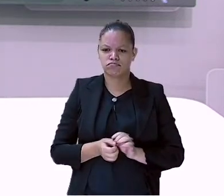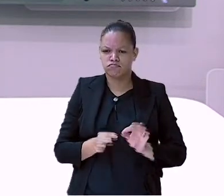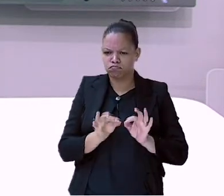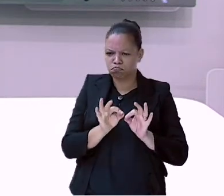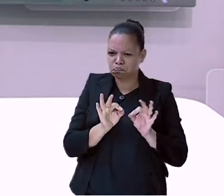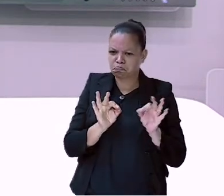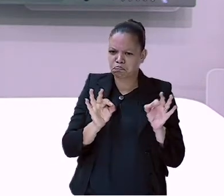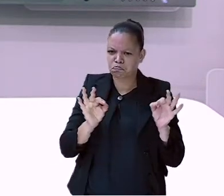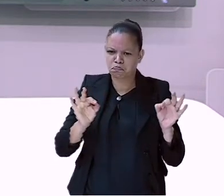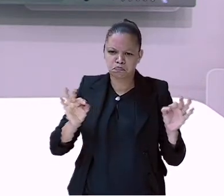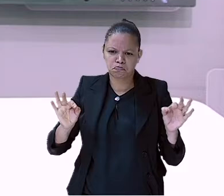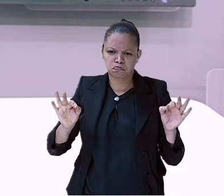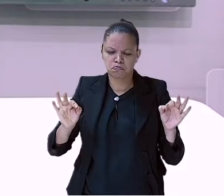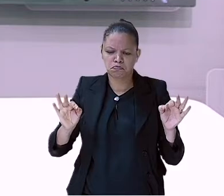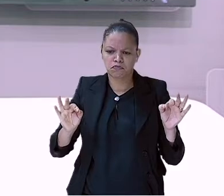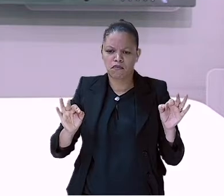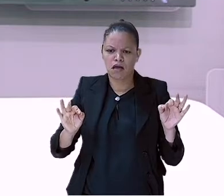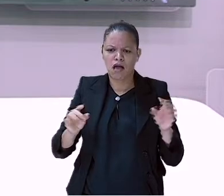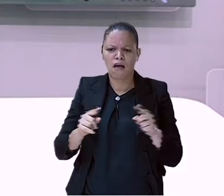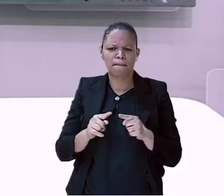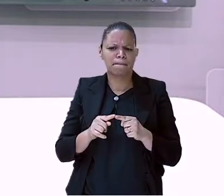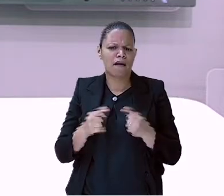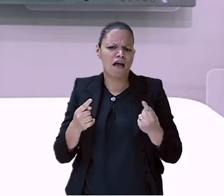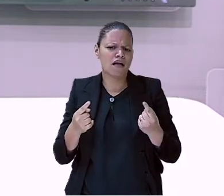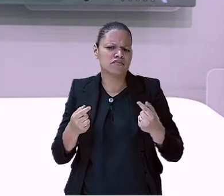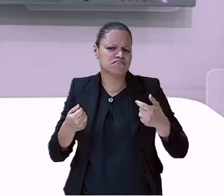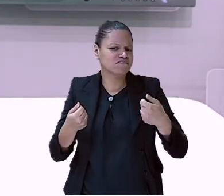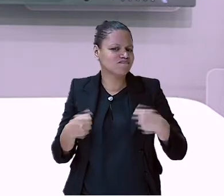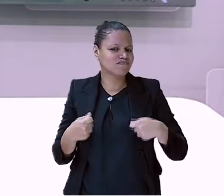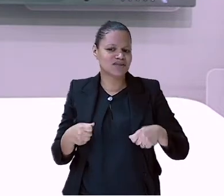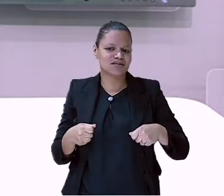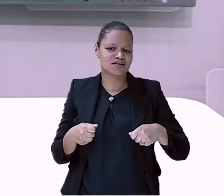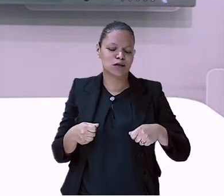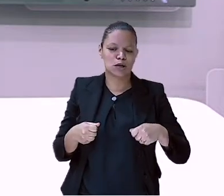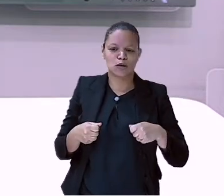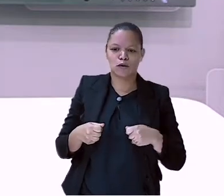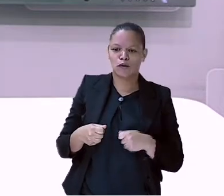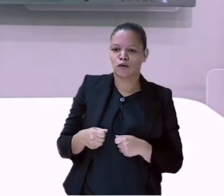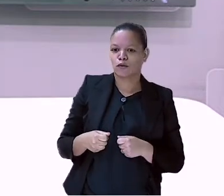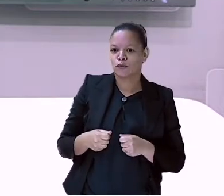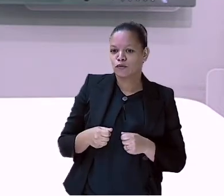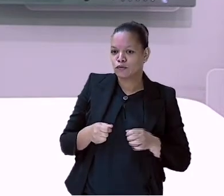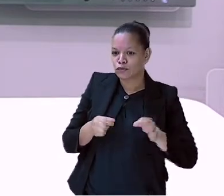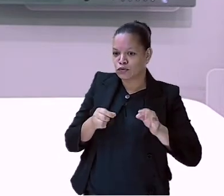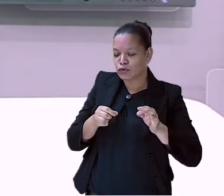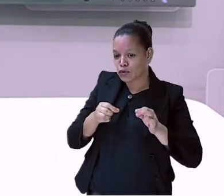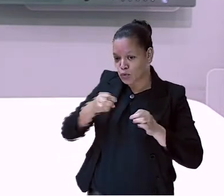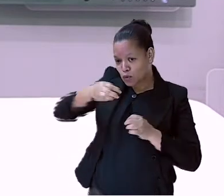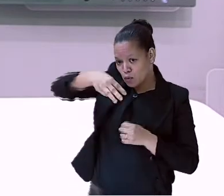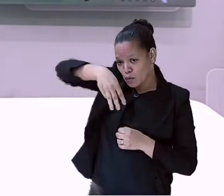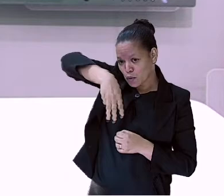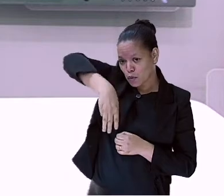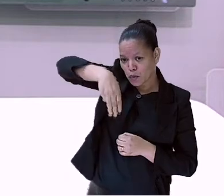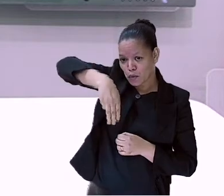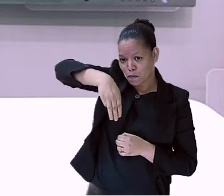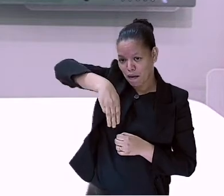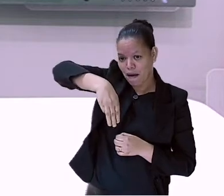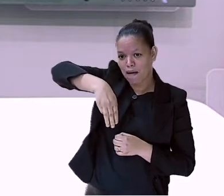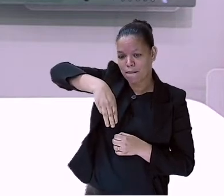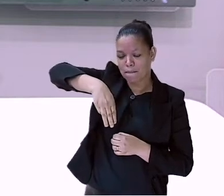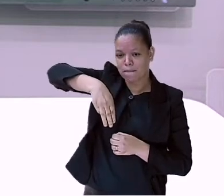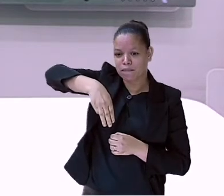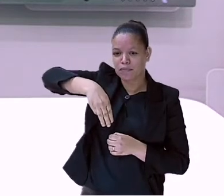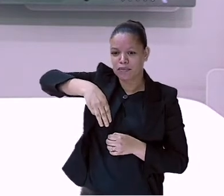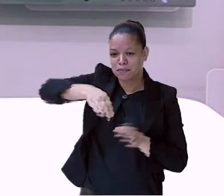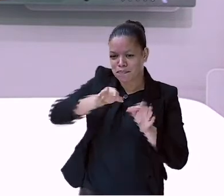não preciso do metro para me medir o apontador, ou a borracha, ou a caneta. Mas, se eu for